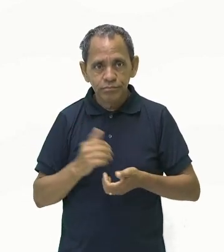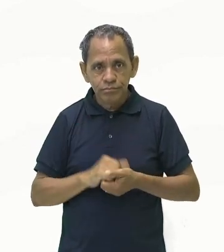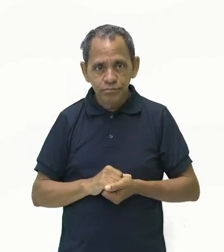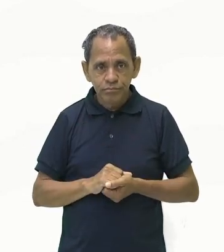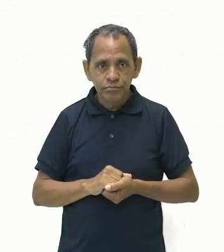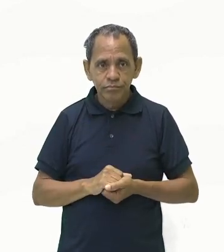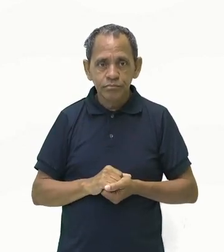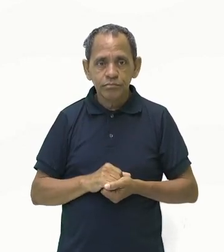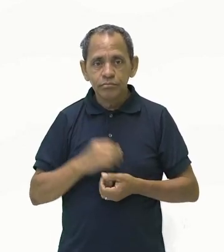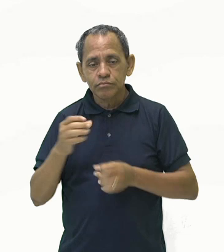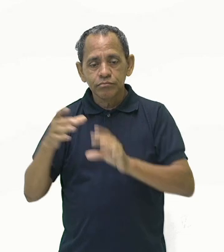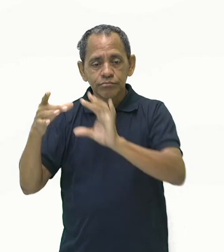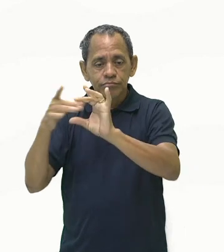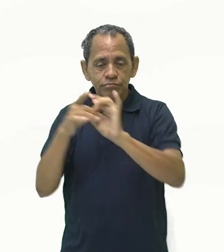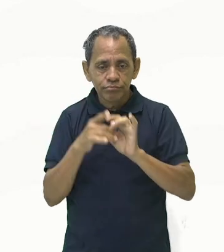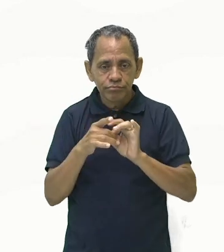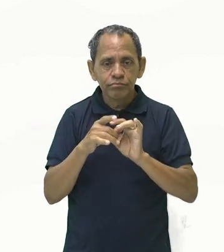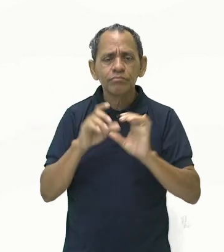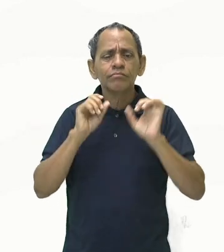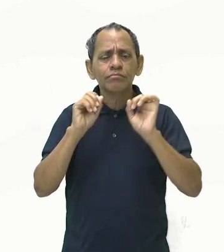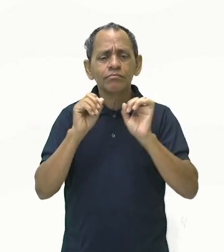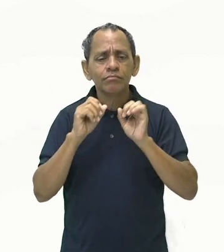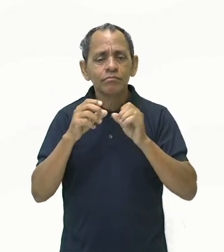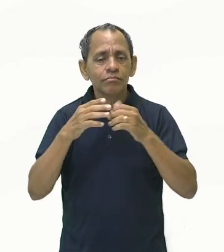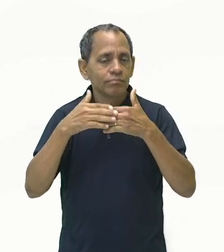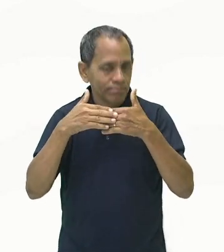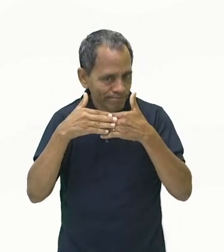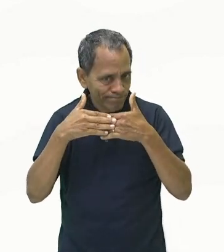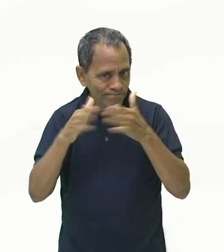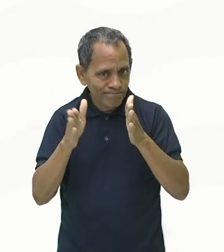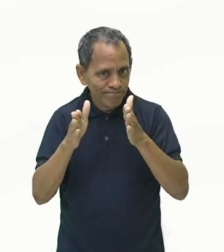vai ser aberta.